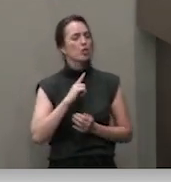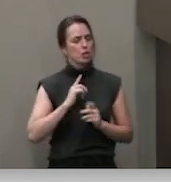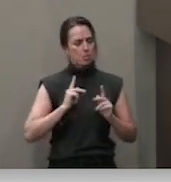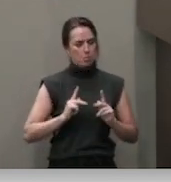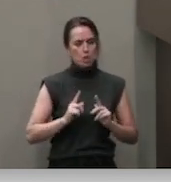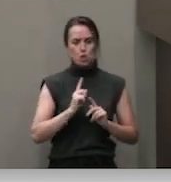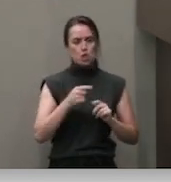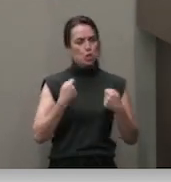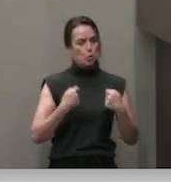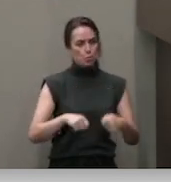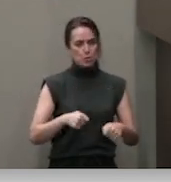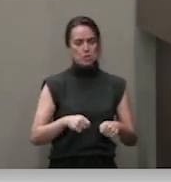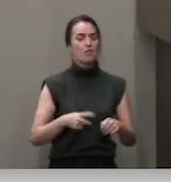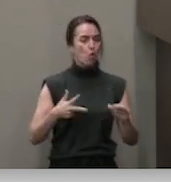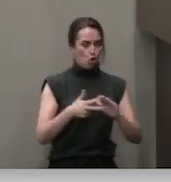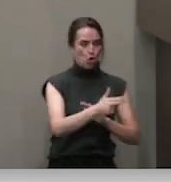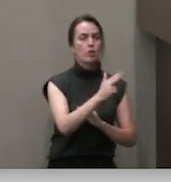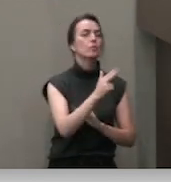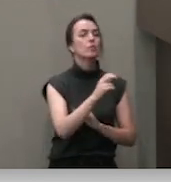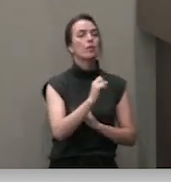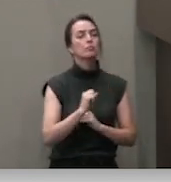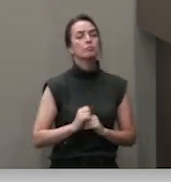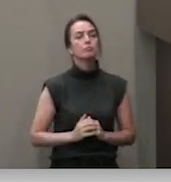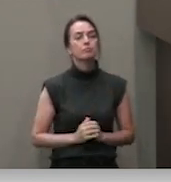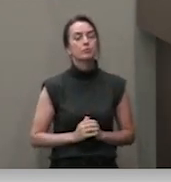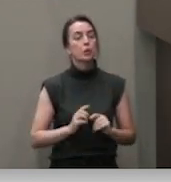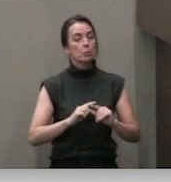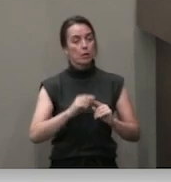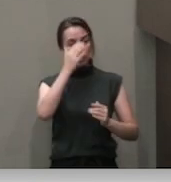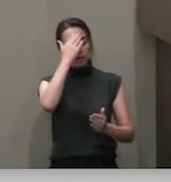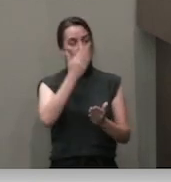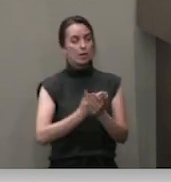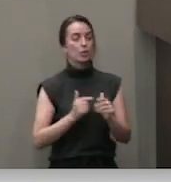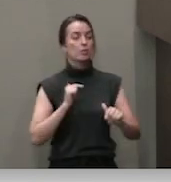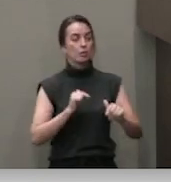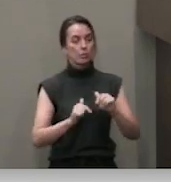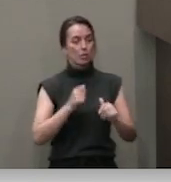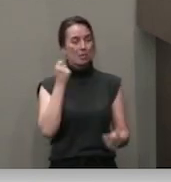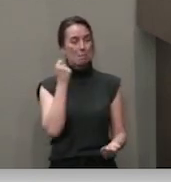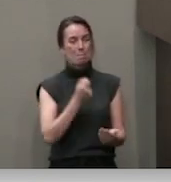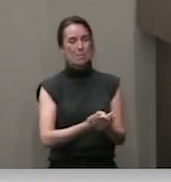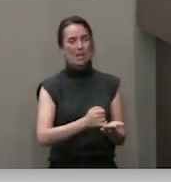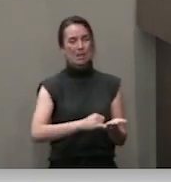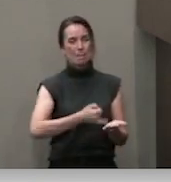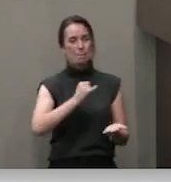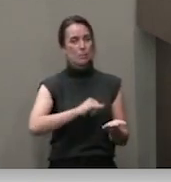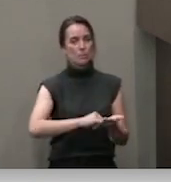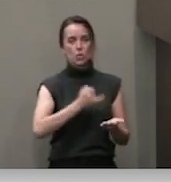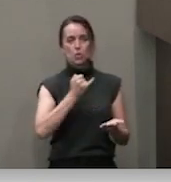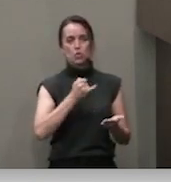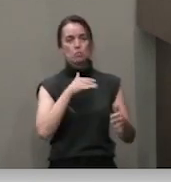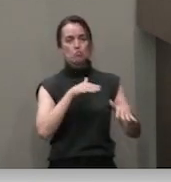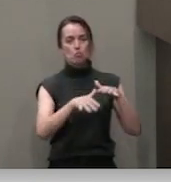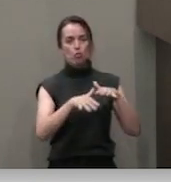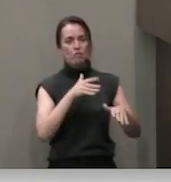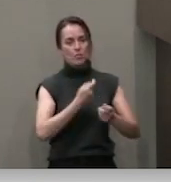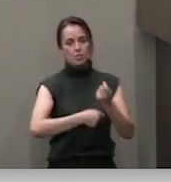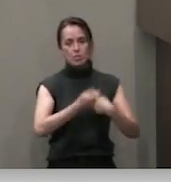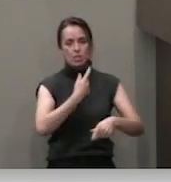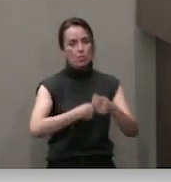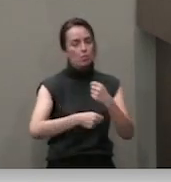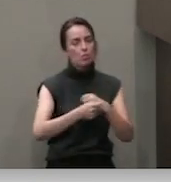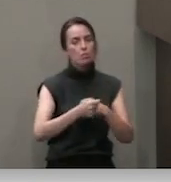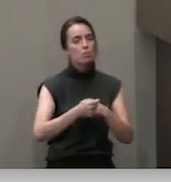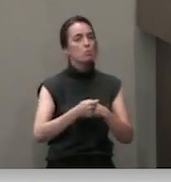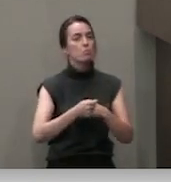e tá ali mas com certeza o trabalhador que paga imposto que é aquele trabalhador que movimenta economia ganha até três dois